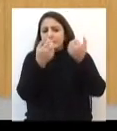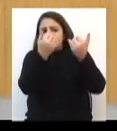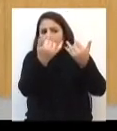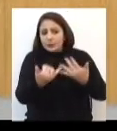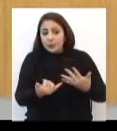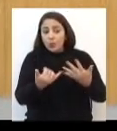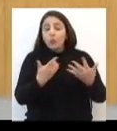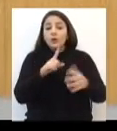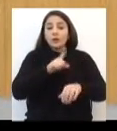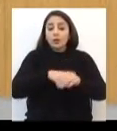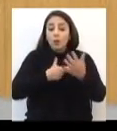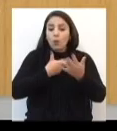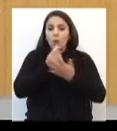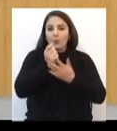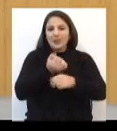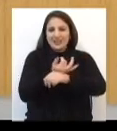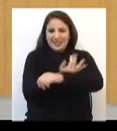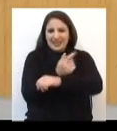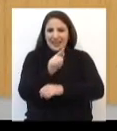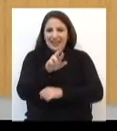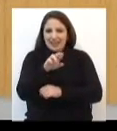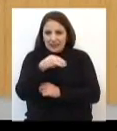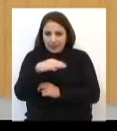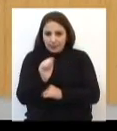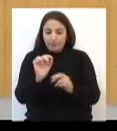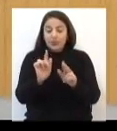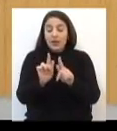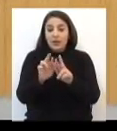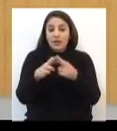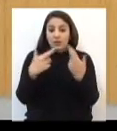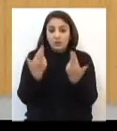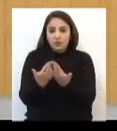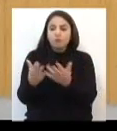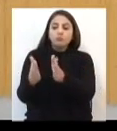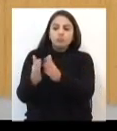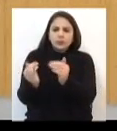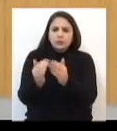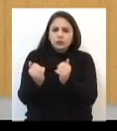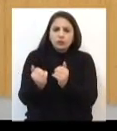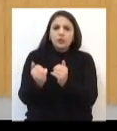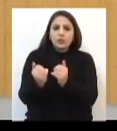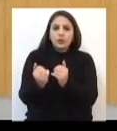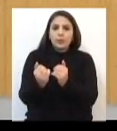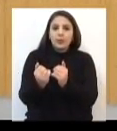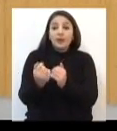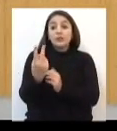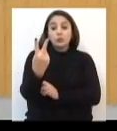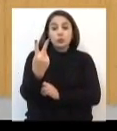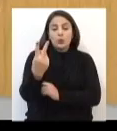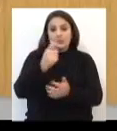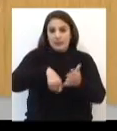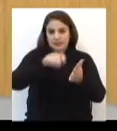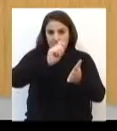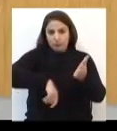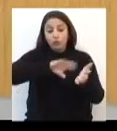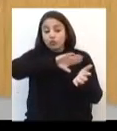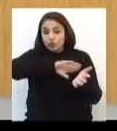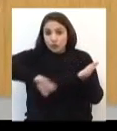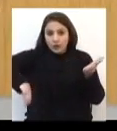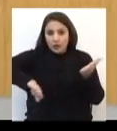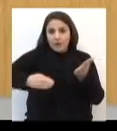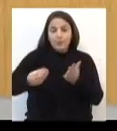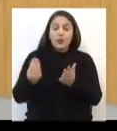compra de grama. Após a reunião, houve o pedido de retirada de 2 assinaturas do requerimento para a